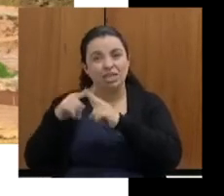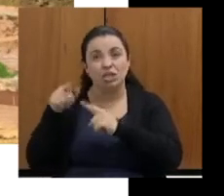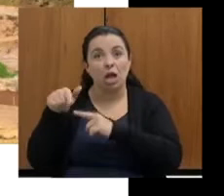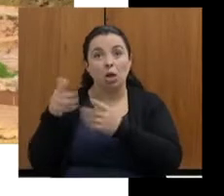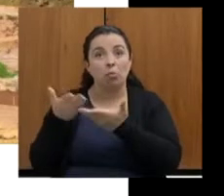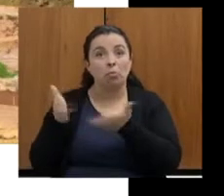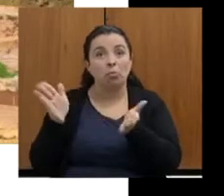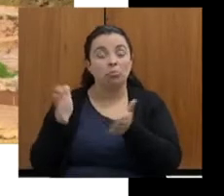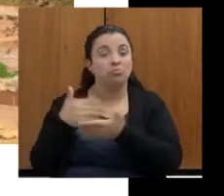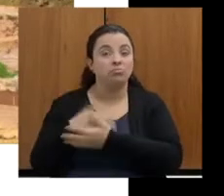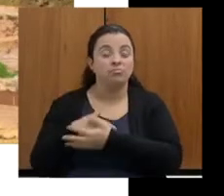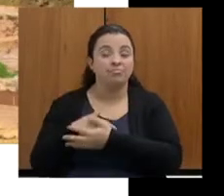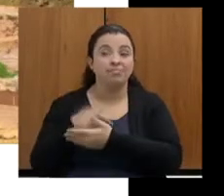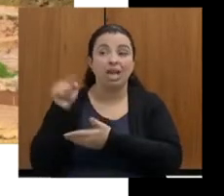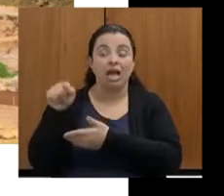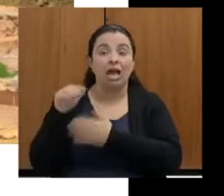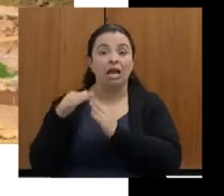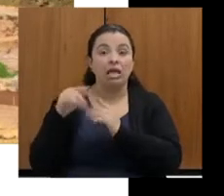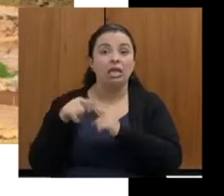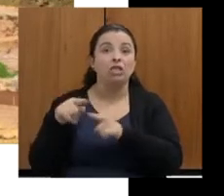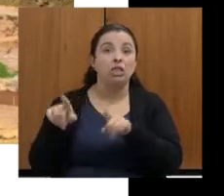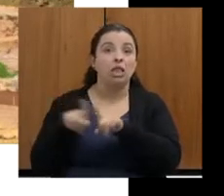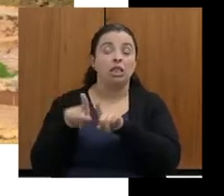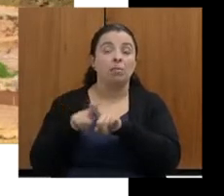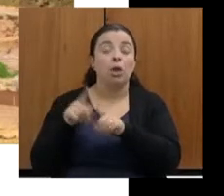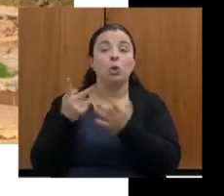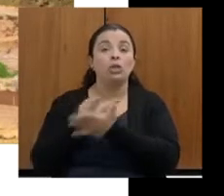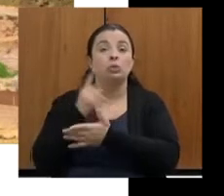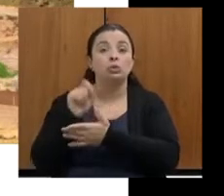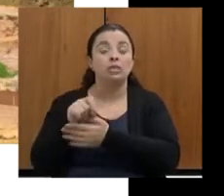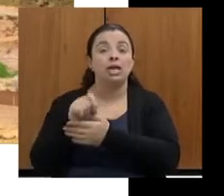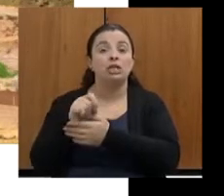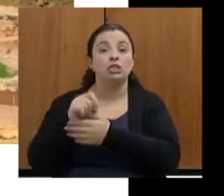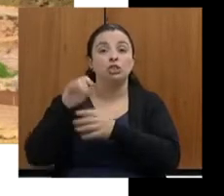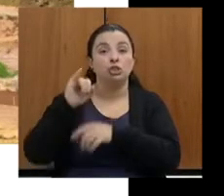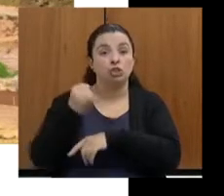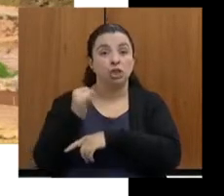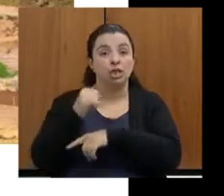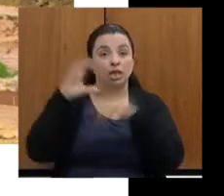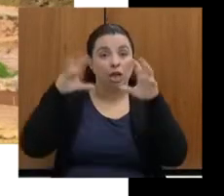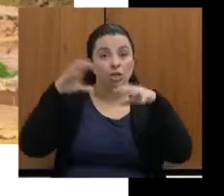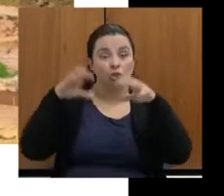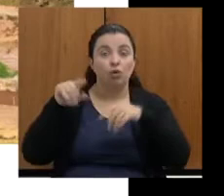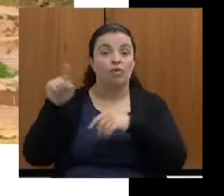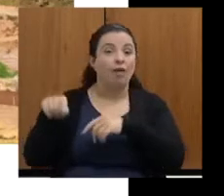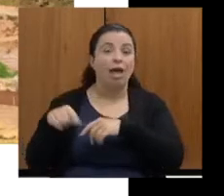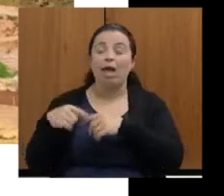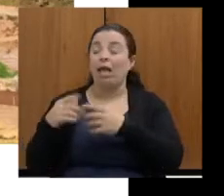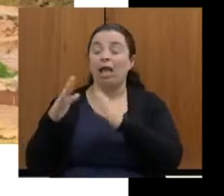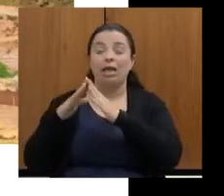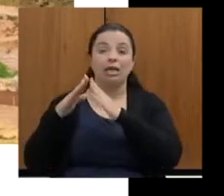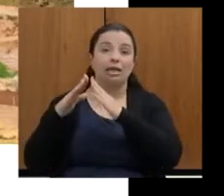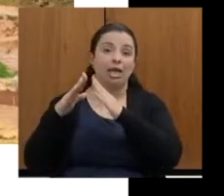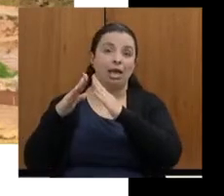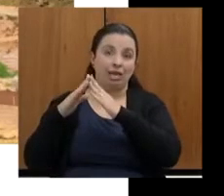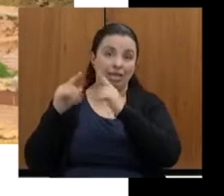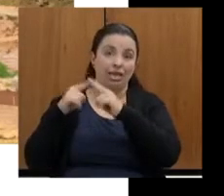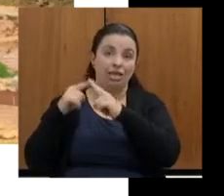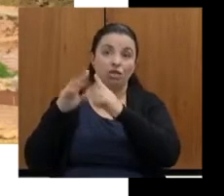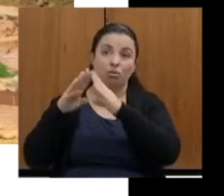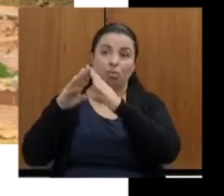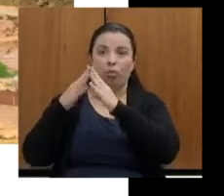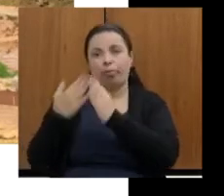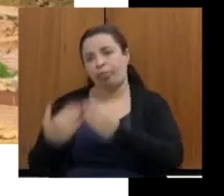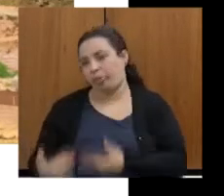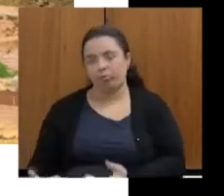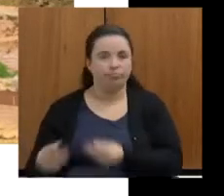vê mais porque a igreja também ela agora com a chuva de Janeiro ela praticamente toda bom né isso tudo faz